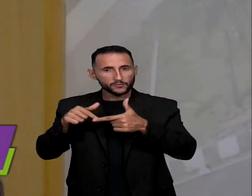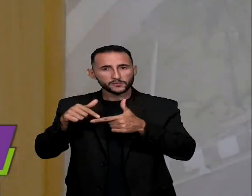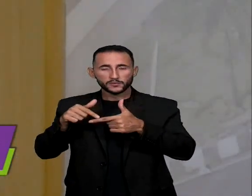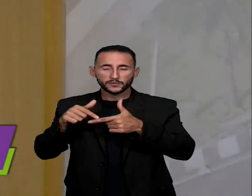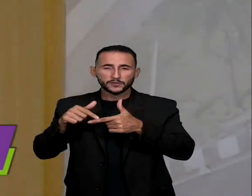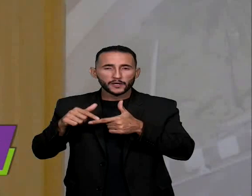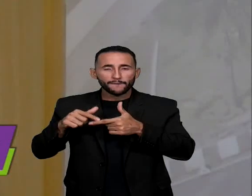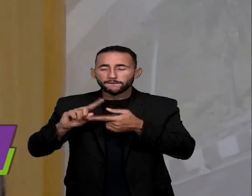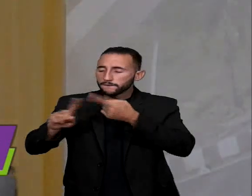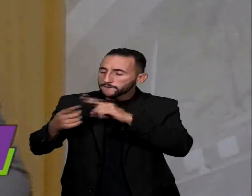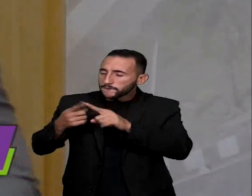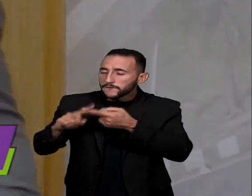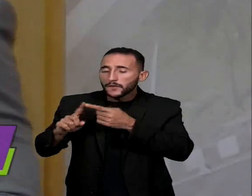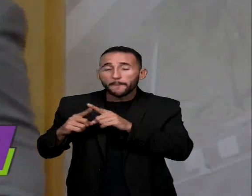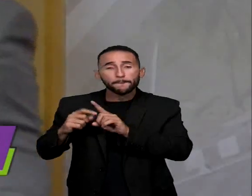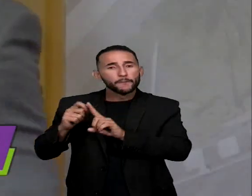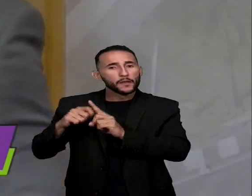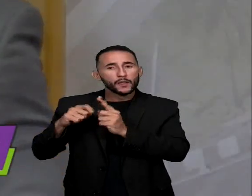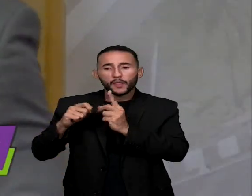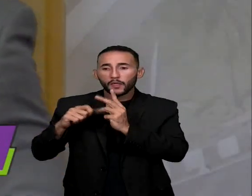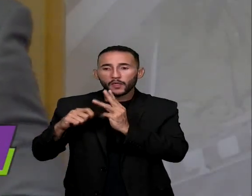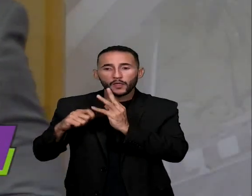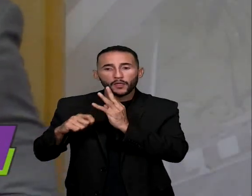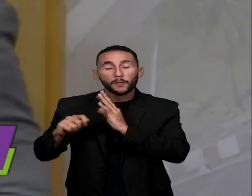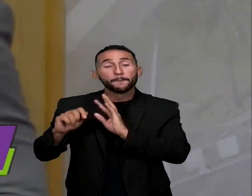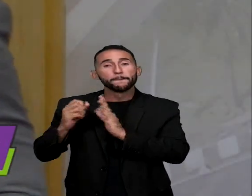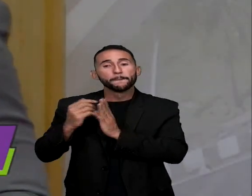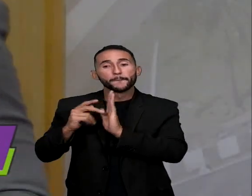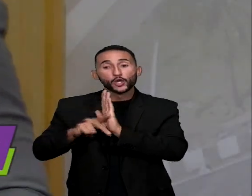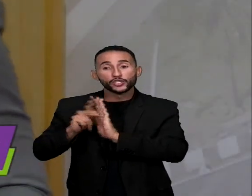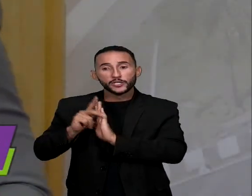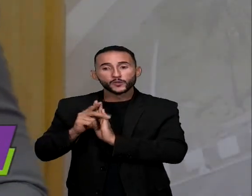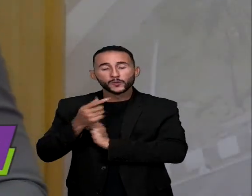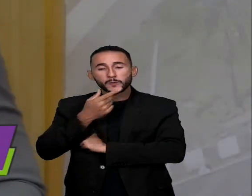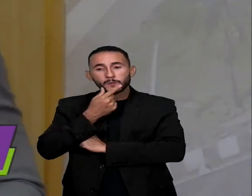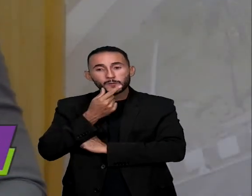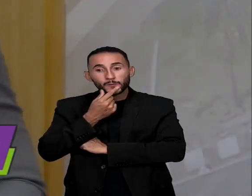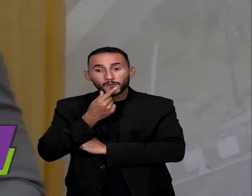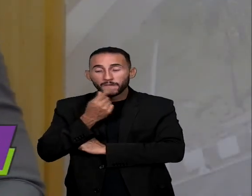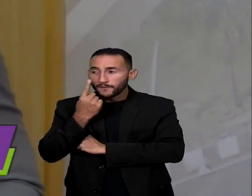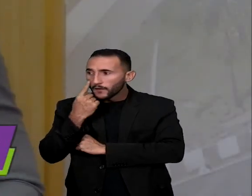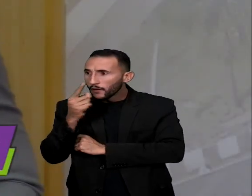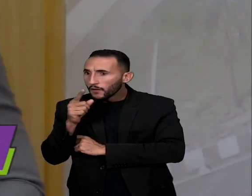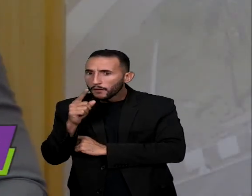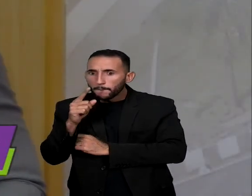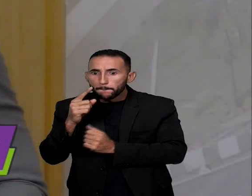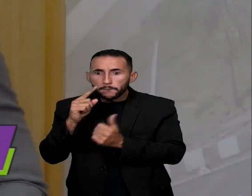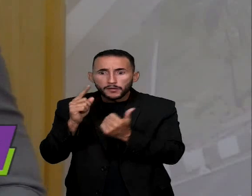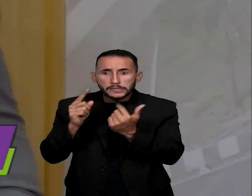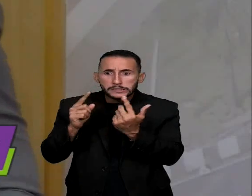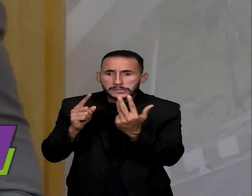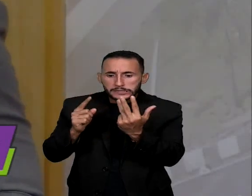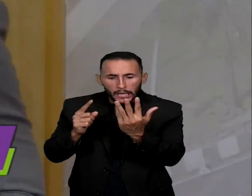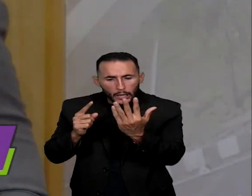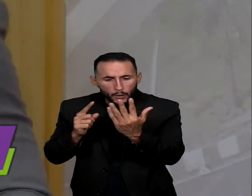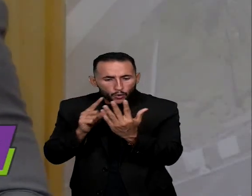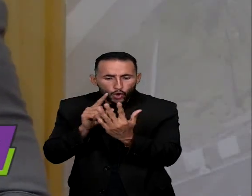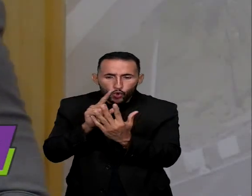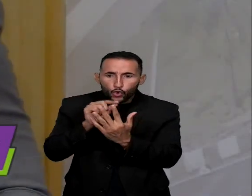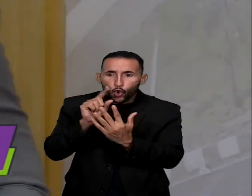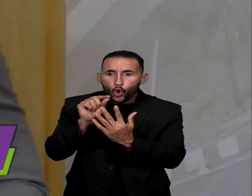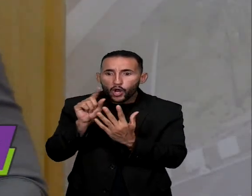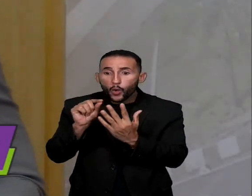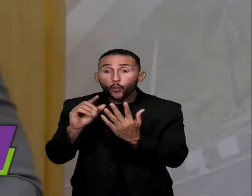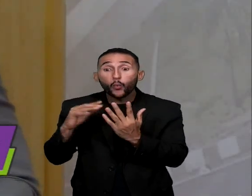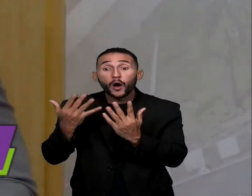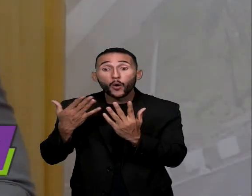alguns meses eu falava eu falei que é difícil você escolher um projeto que você gosta mais ou que te